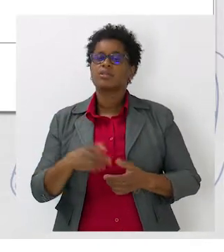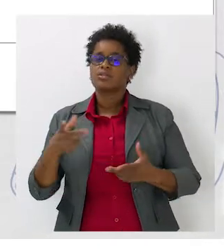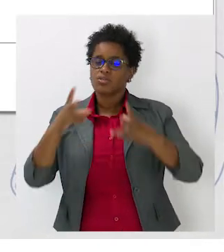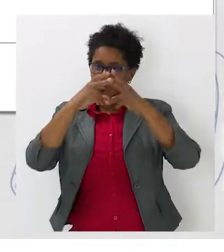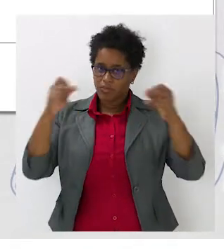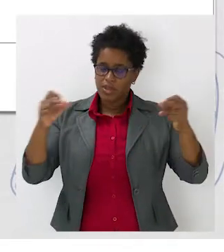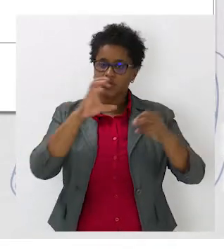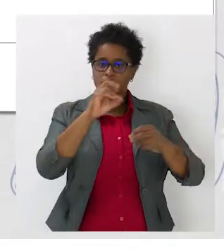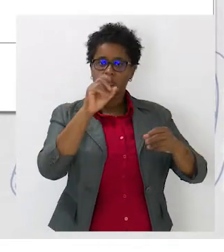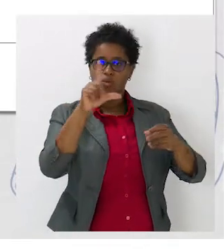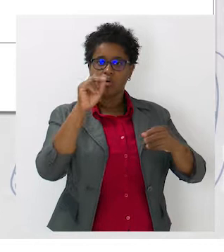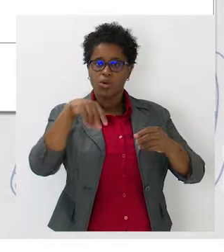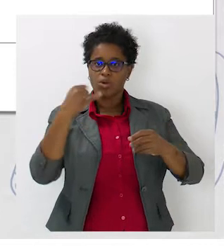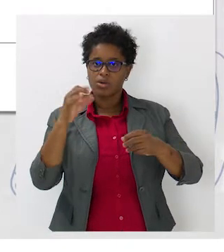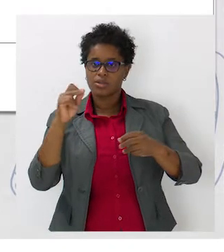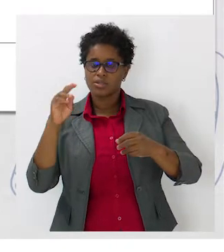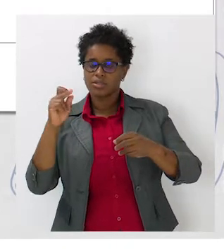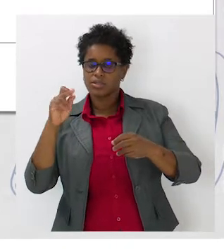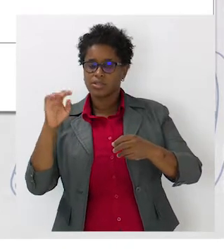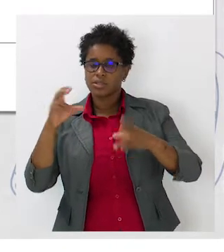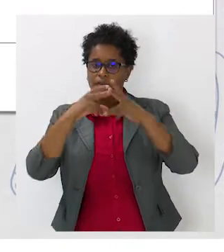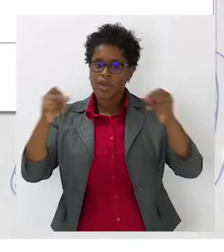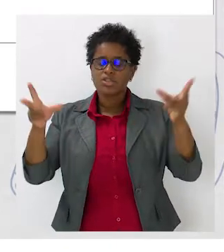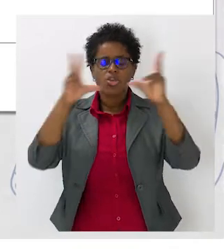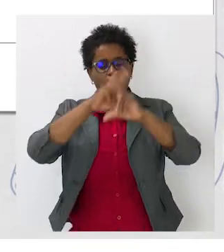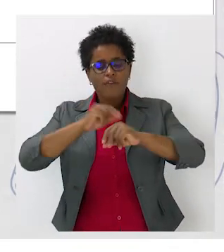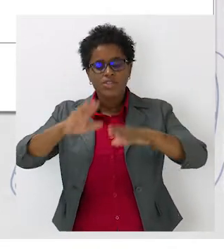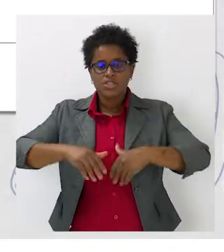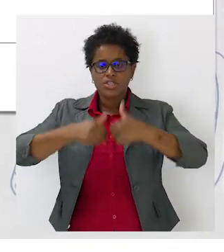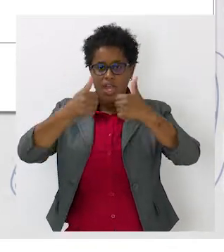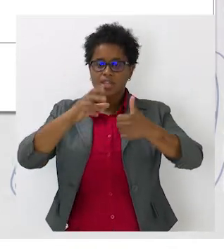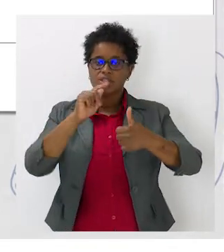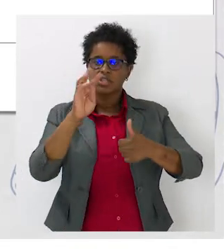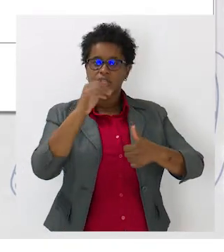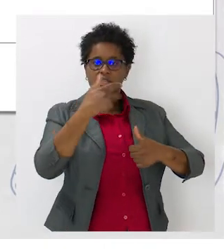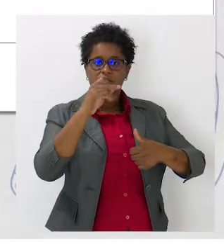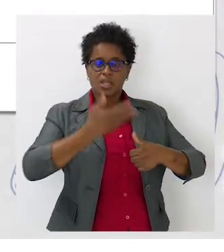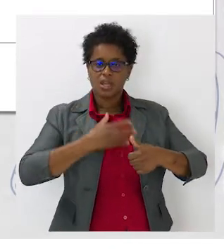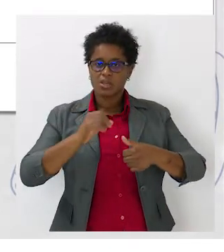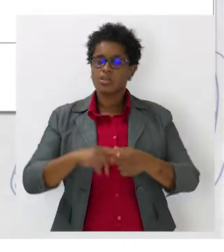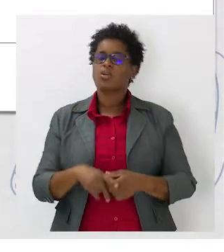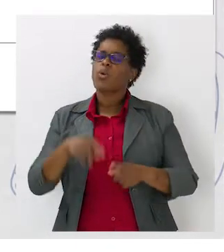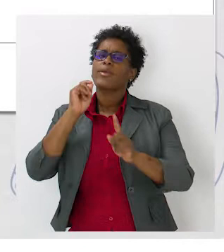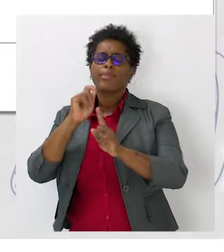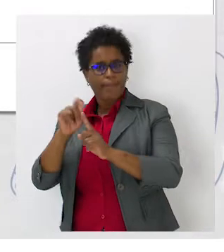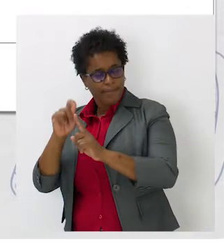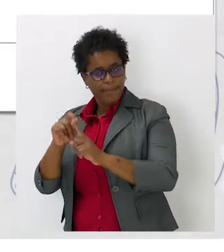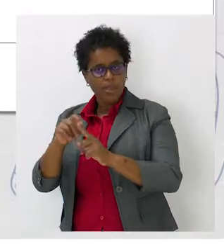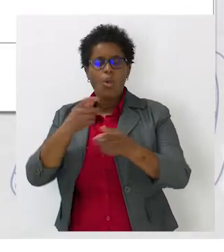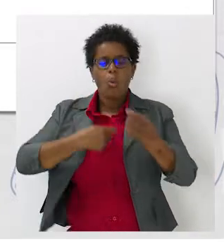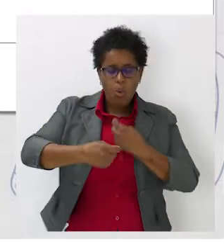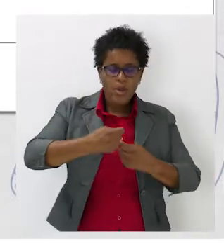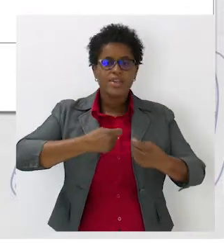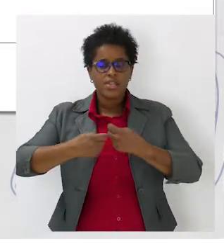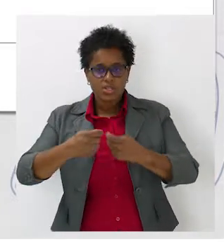Colônias define-se por novas cidades-estado com